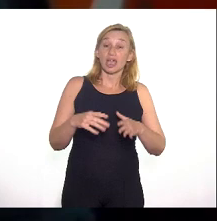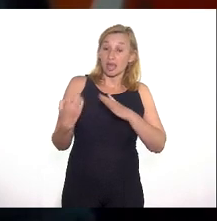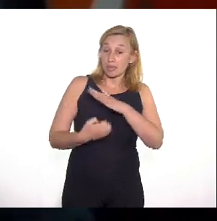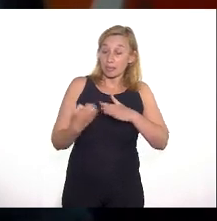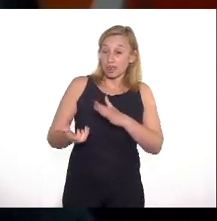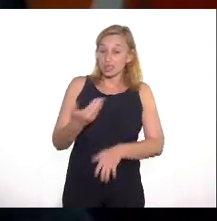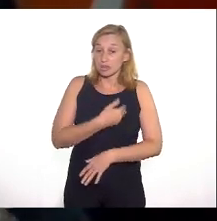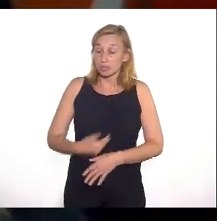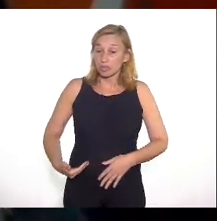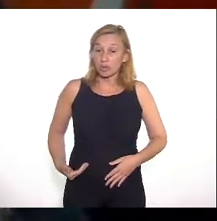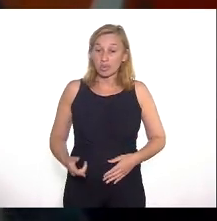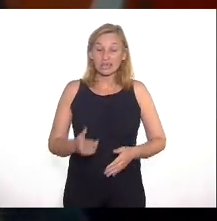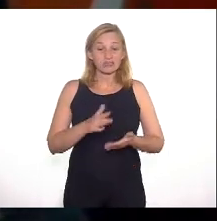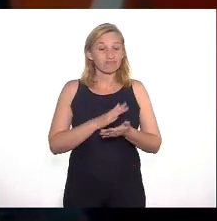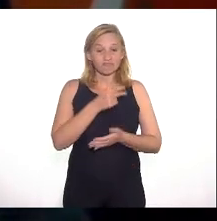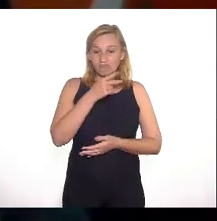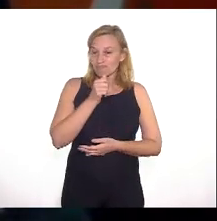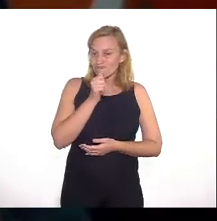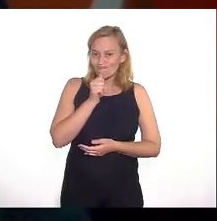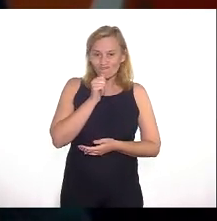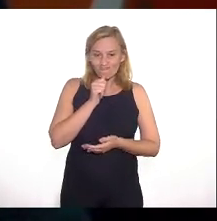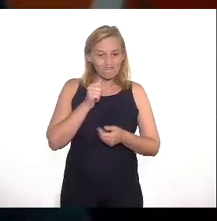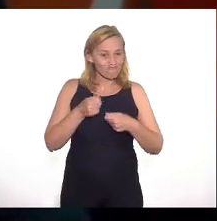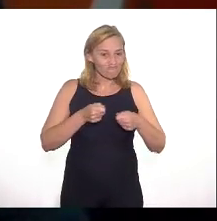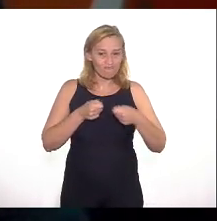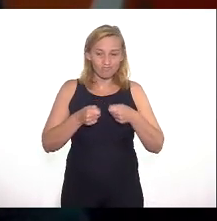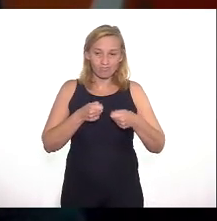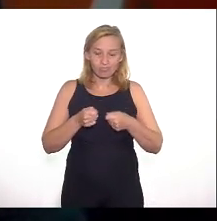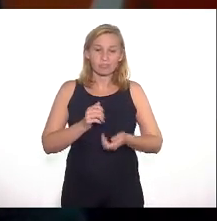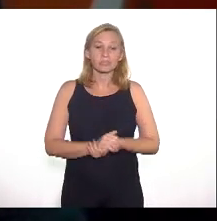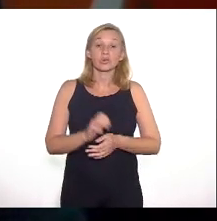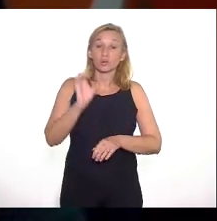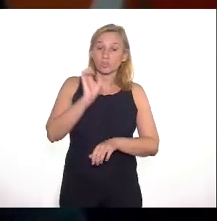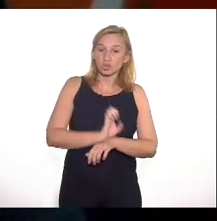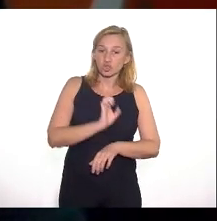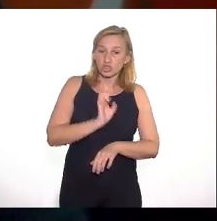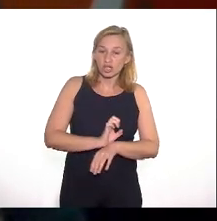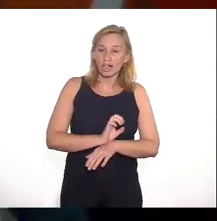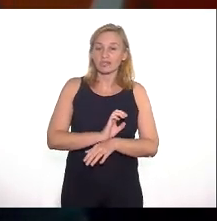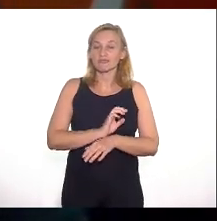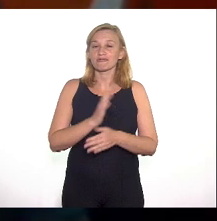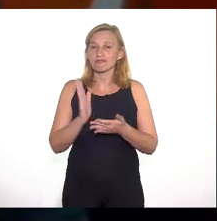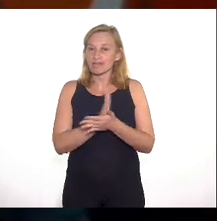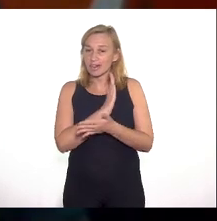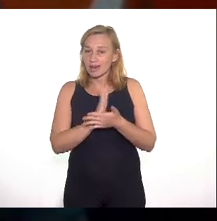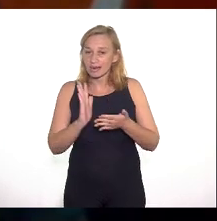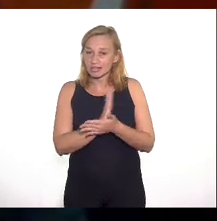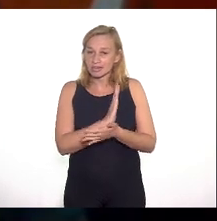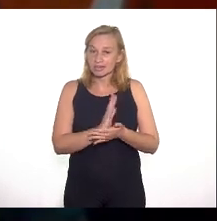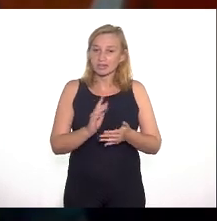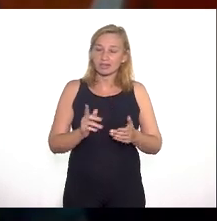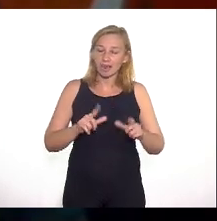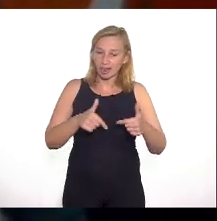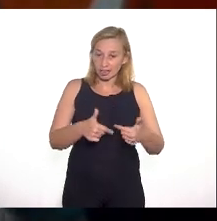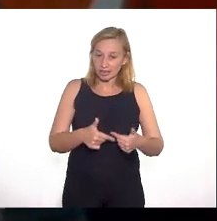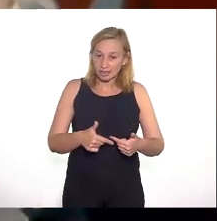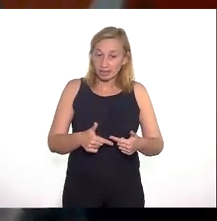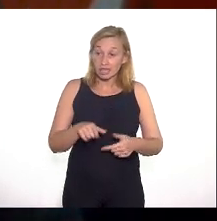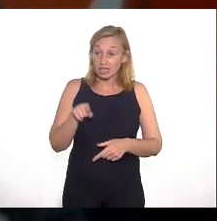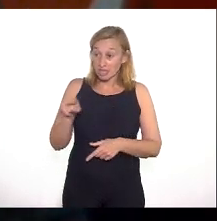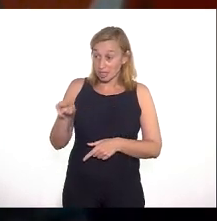O Estado, atuando como um player econômico, raras vezes funciona, né? E